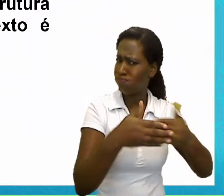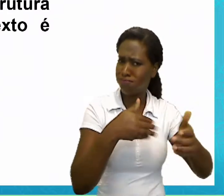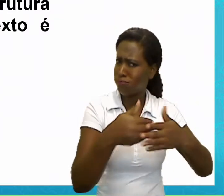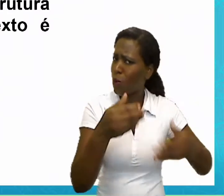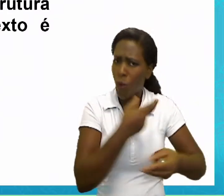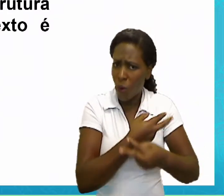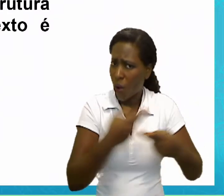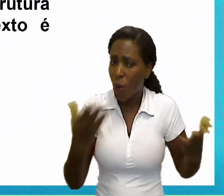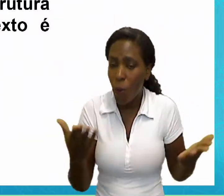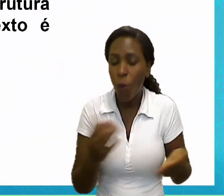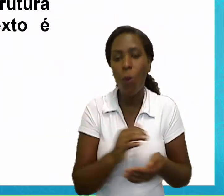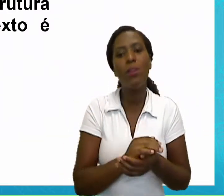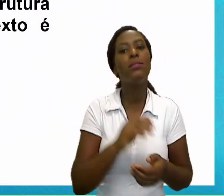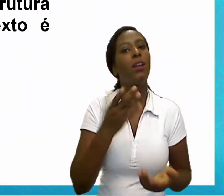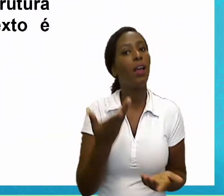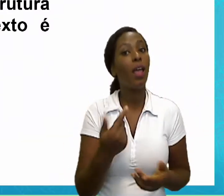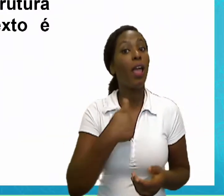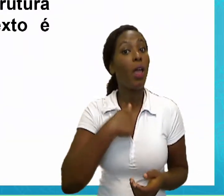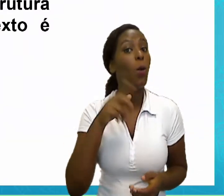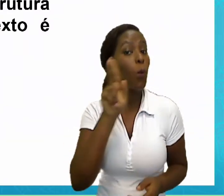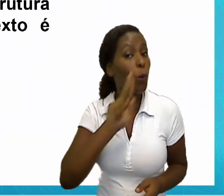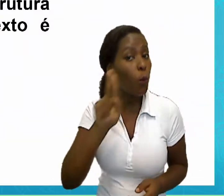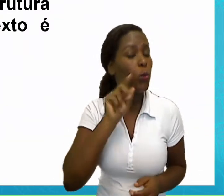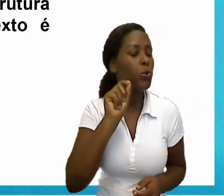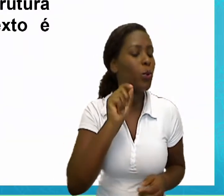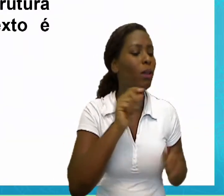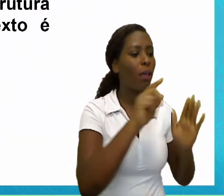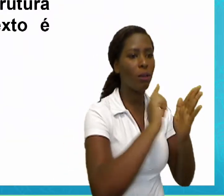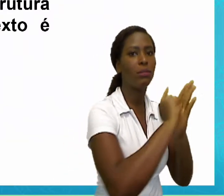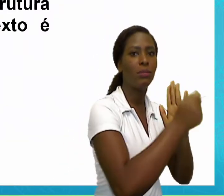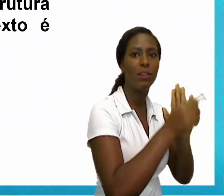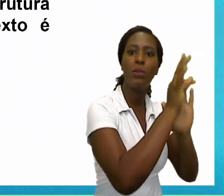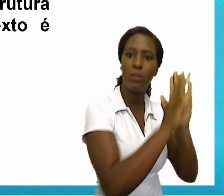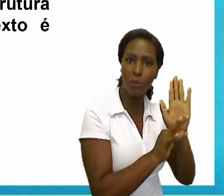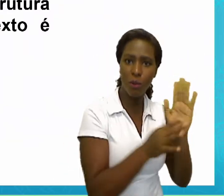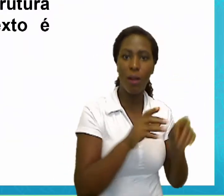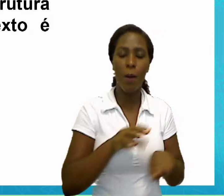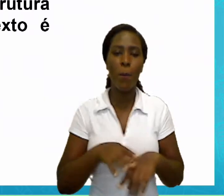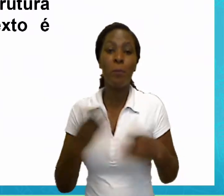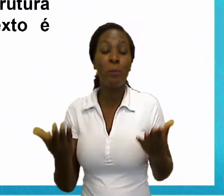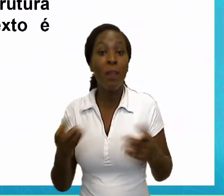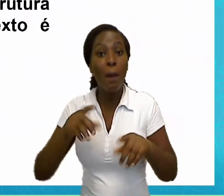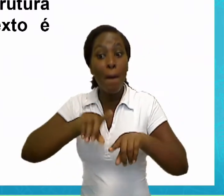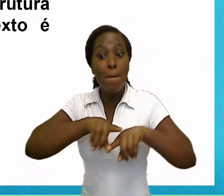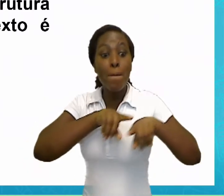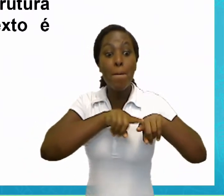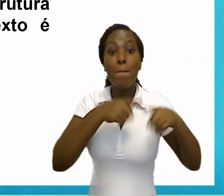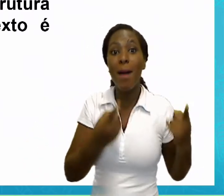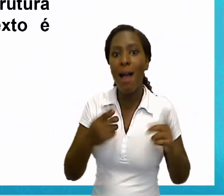as classificações dadas à estrutura linguística padrão segundo